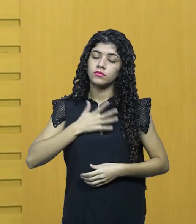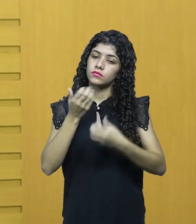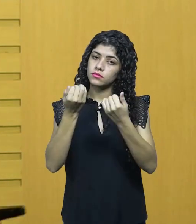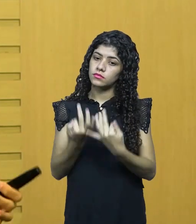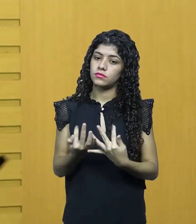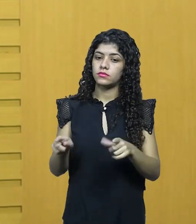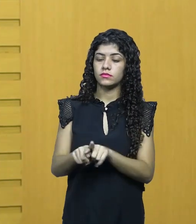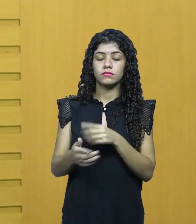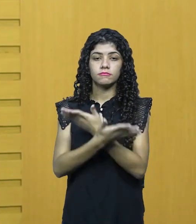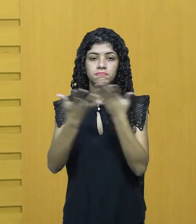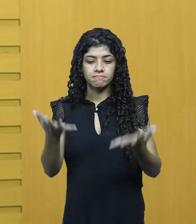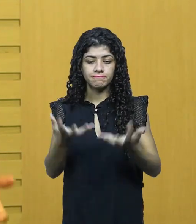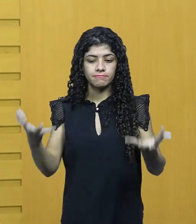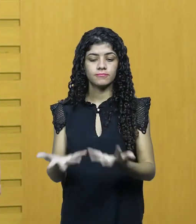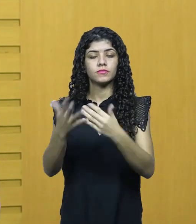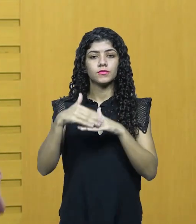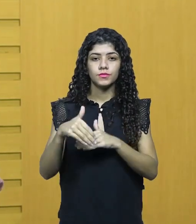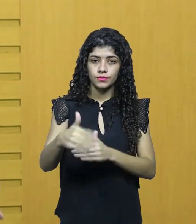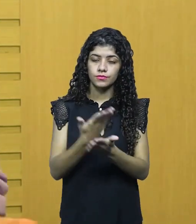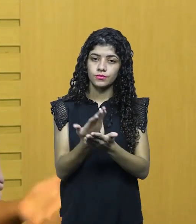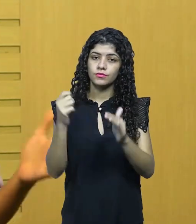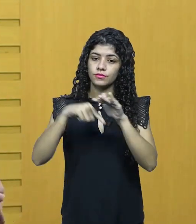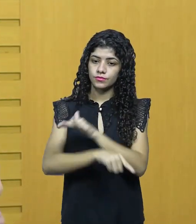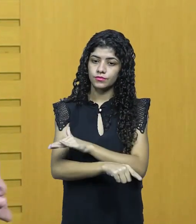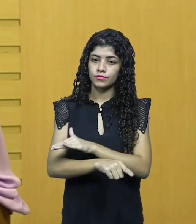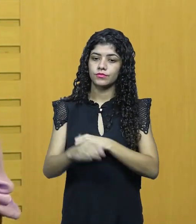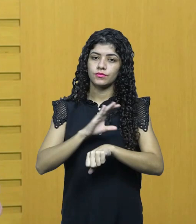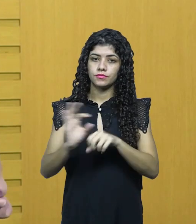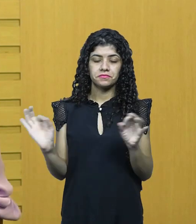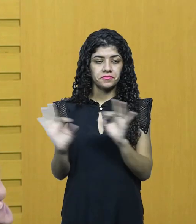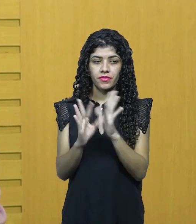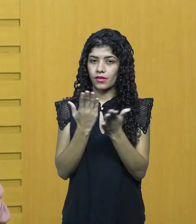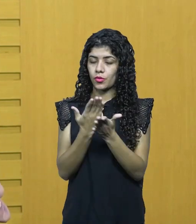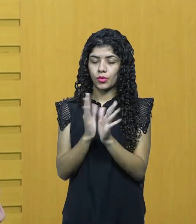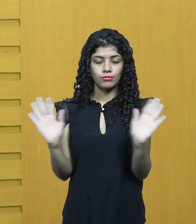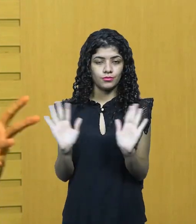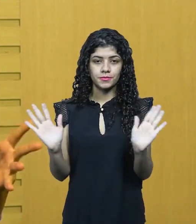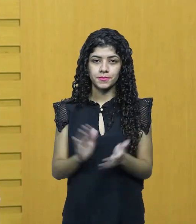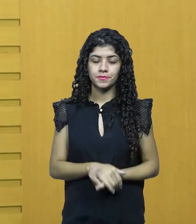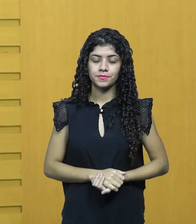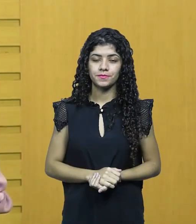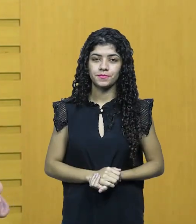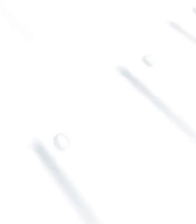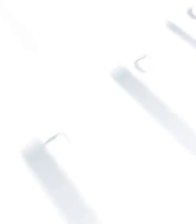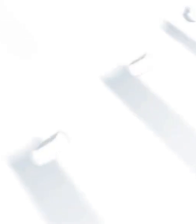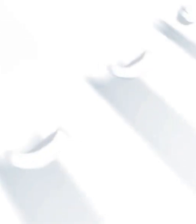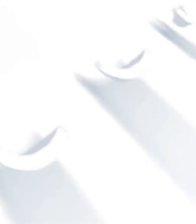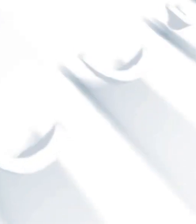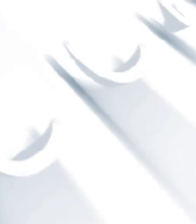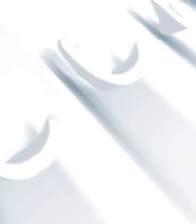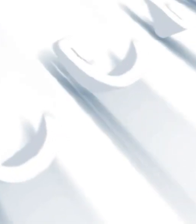gente gosta de falar sobre. E é isso, se sintam estimulados a continuar os estudos sobre roteiro, que nunca acabam.